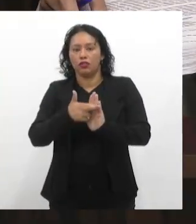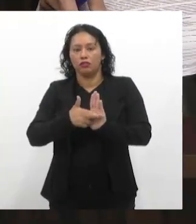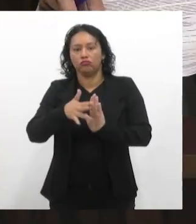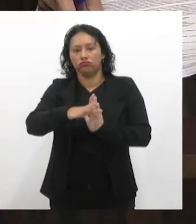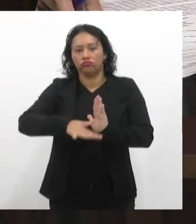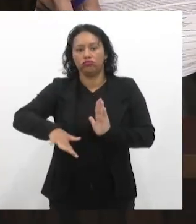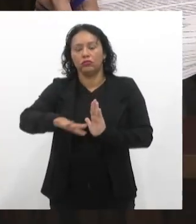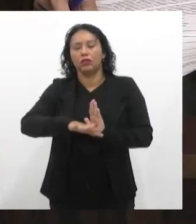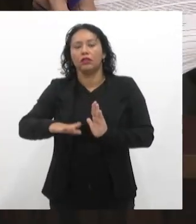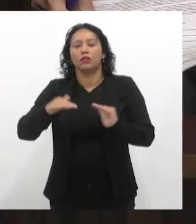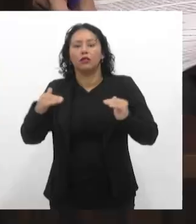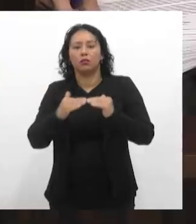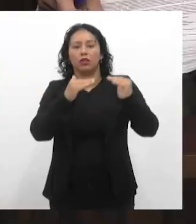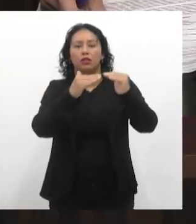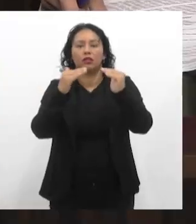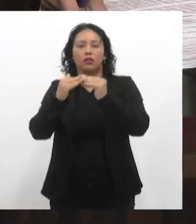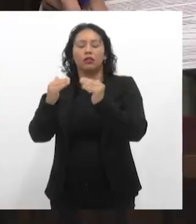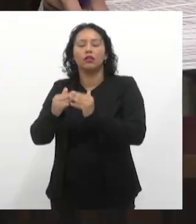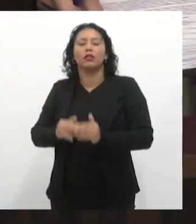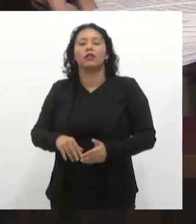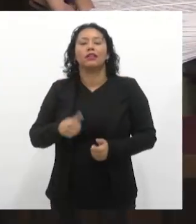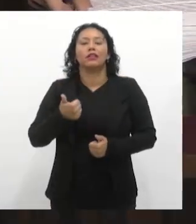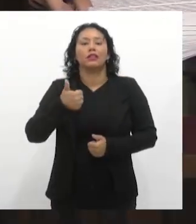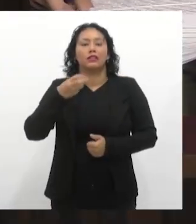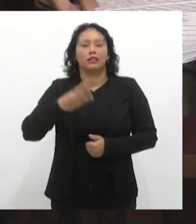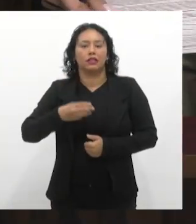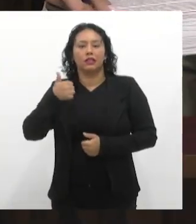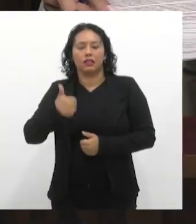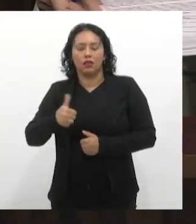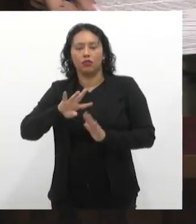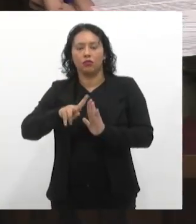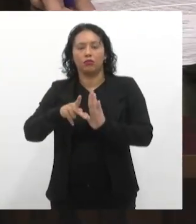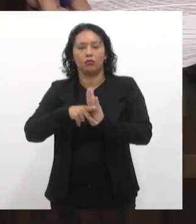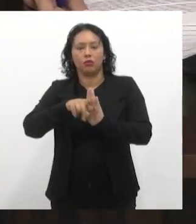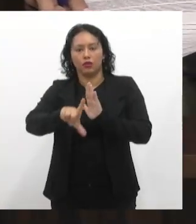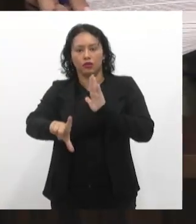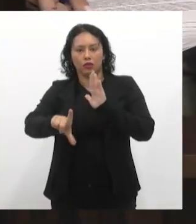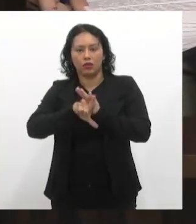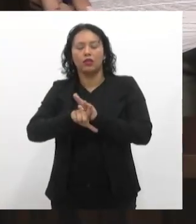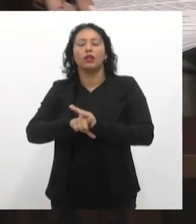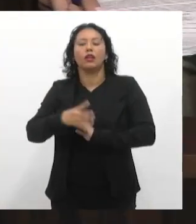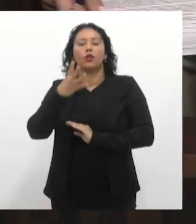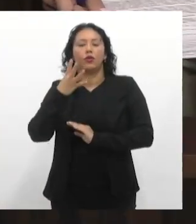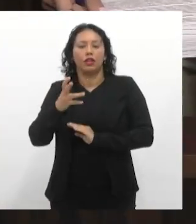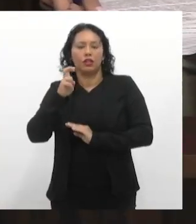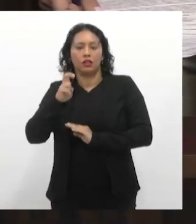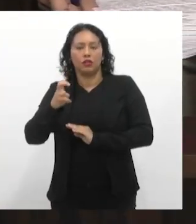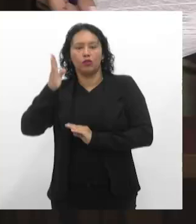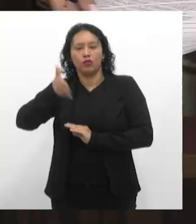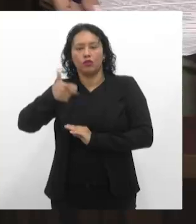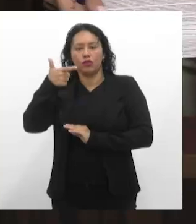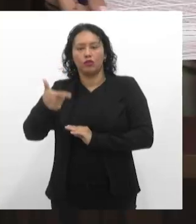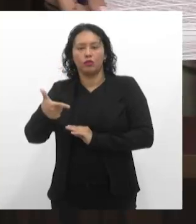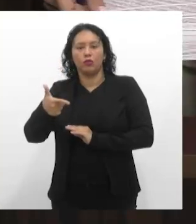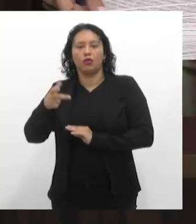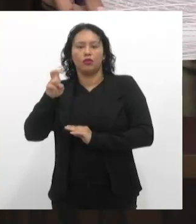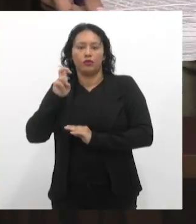pela aprovação da emenda aditiva número 31 ao projeto de lei complementar número 42 de 2025, de autoria do deputado Rodrigo Amorim.